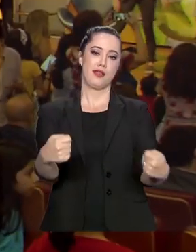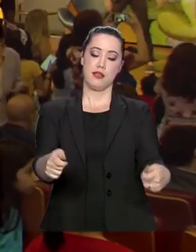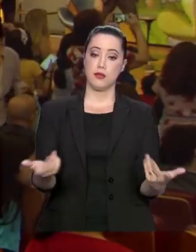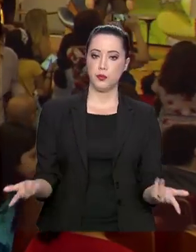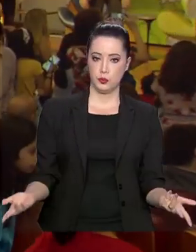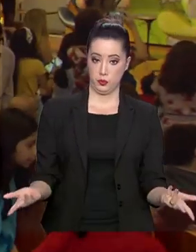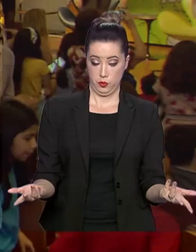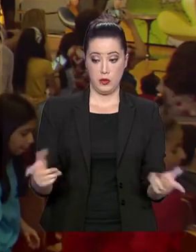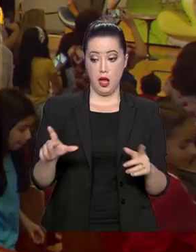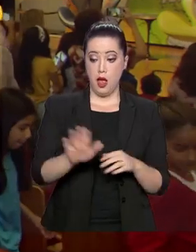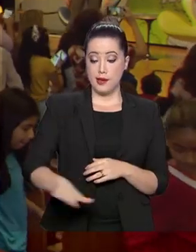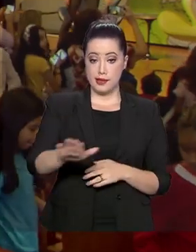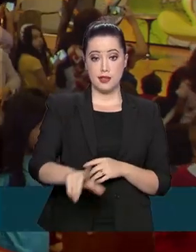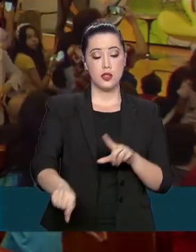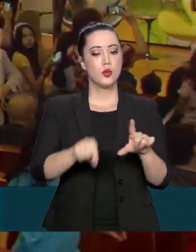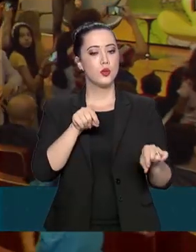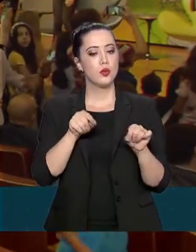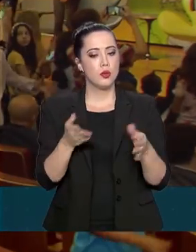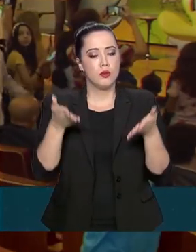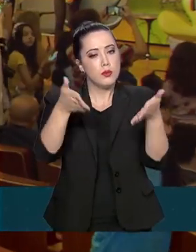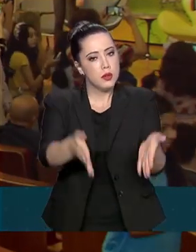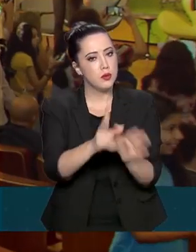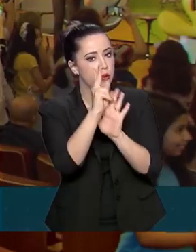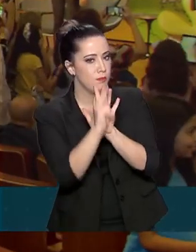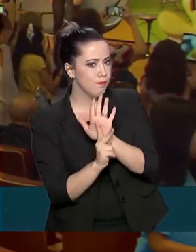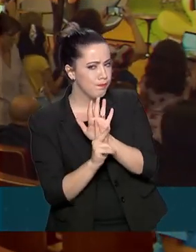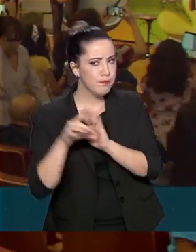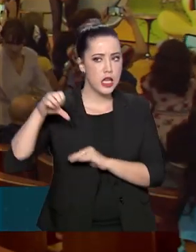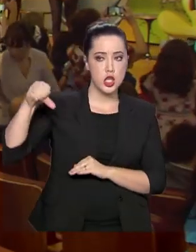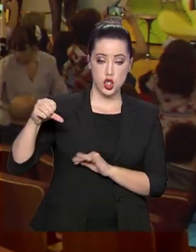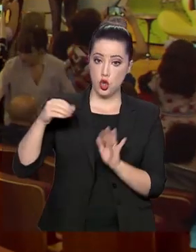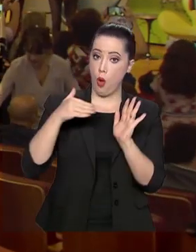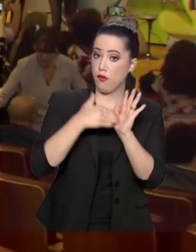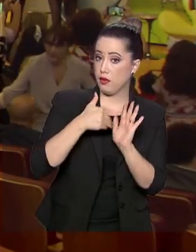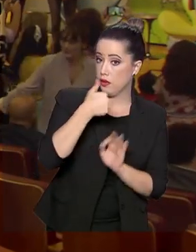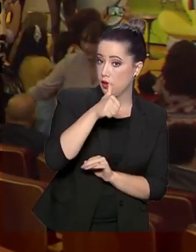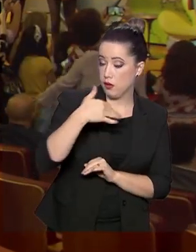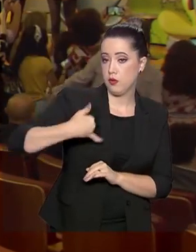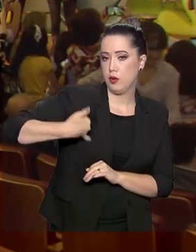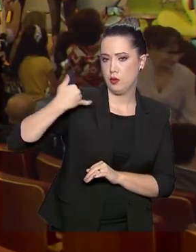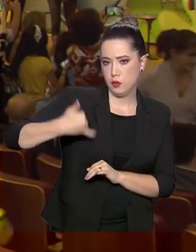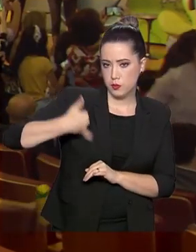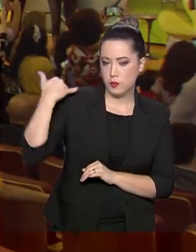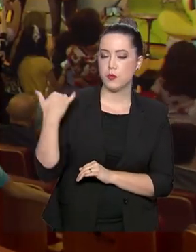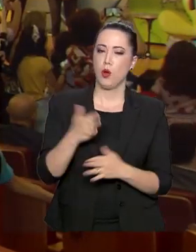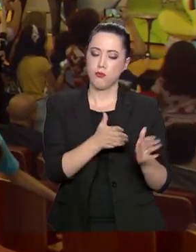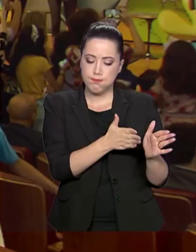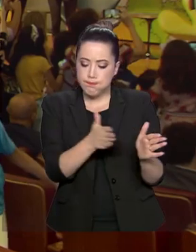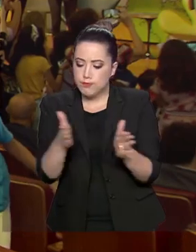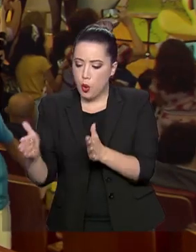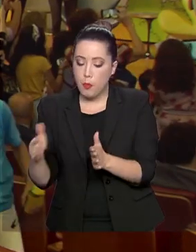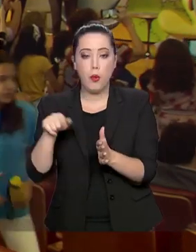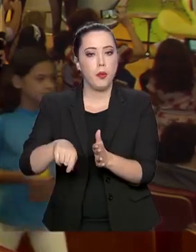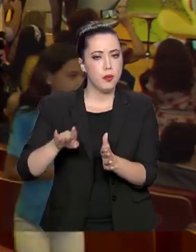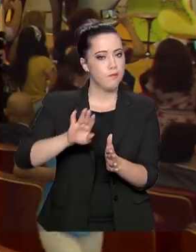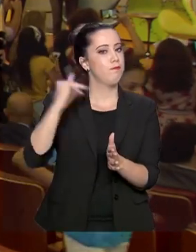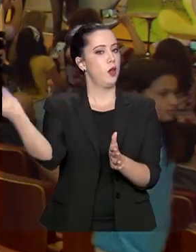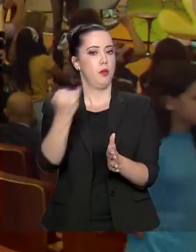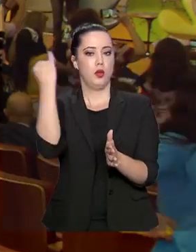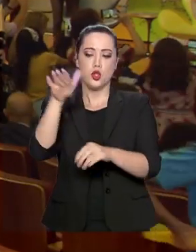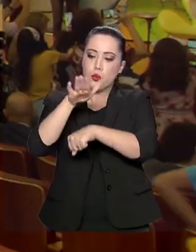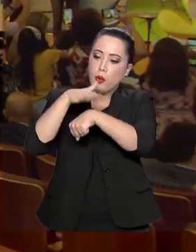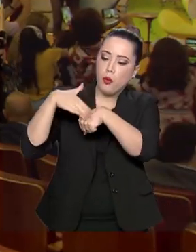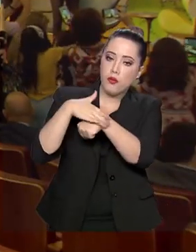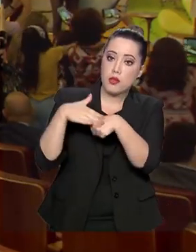crianças escolhidas para participar desse projeto têm entre 9 e 11 anos. Fase considerada ideal para começar a conversar